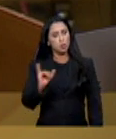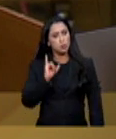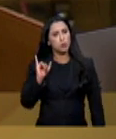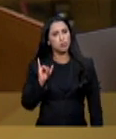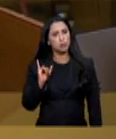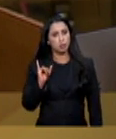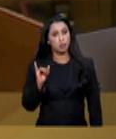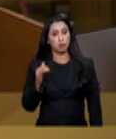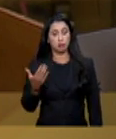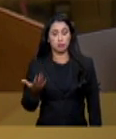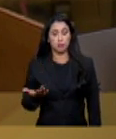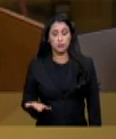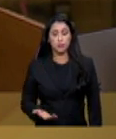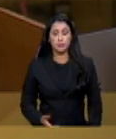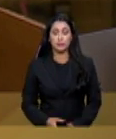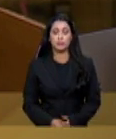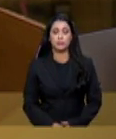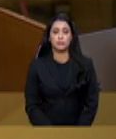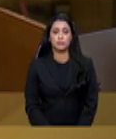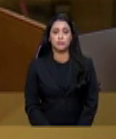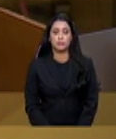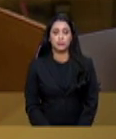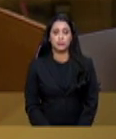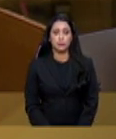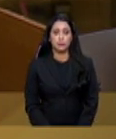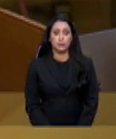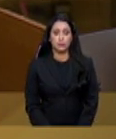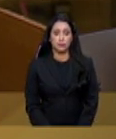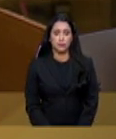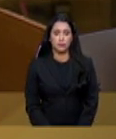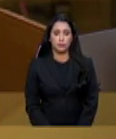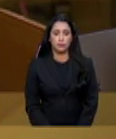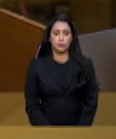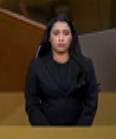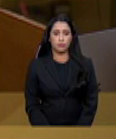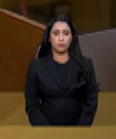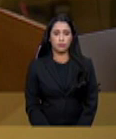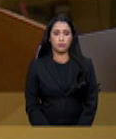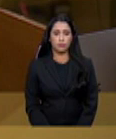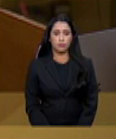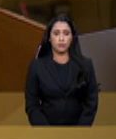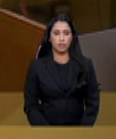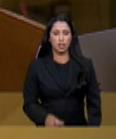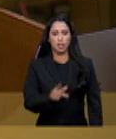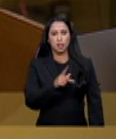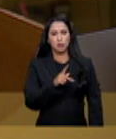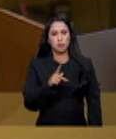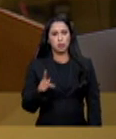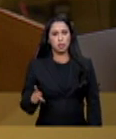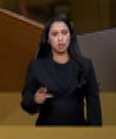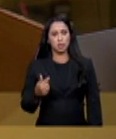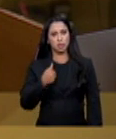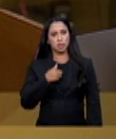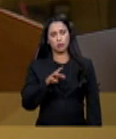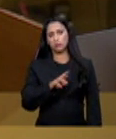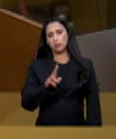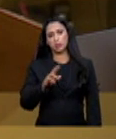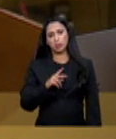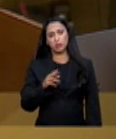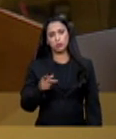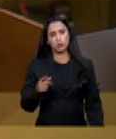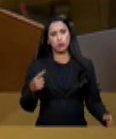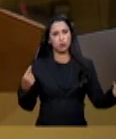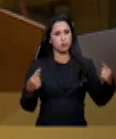relevante. E aqui, presidente, eu não estou em desacordo com o que disse